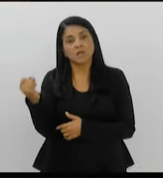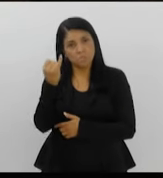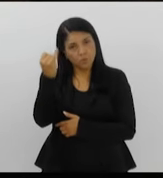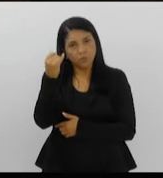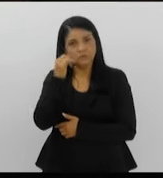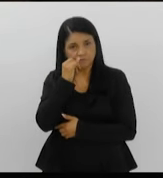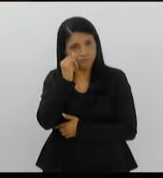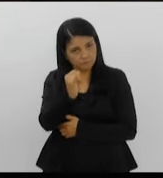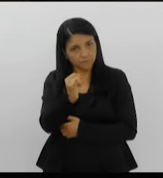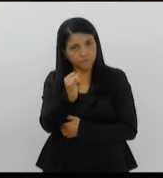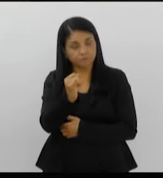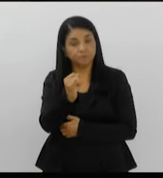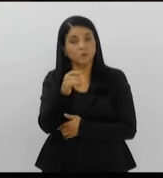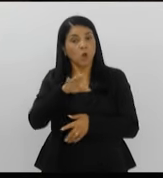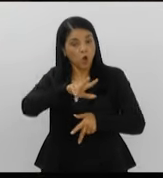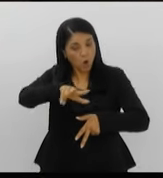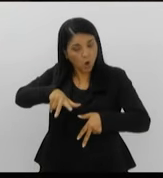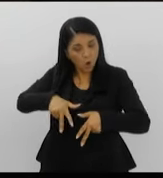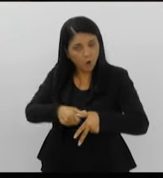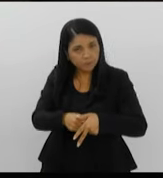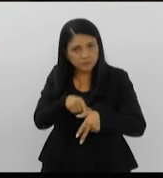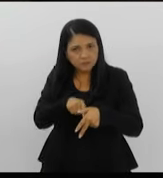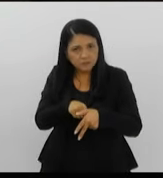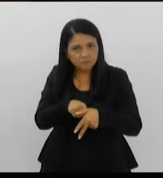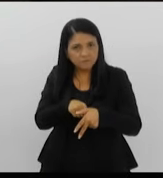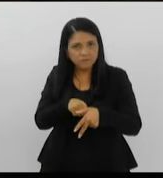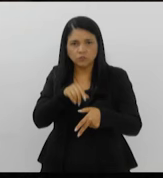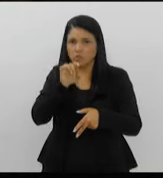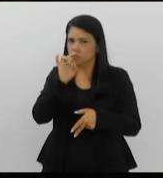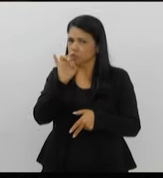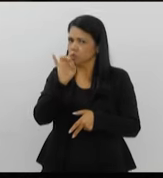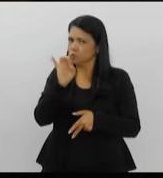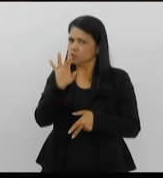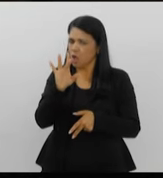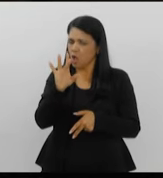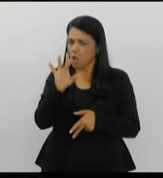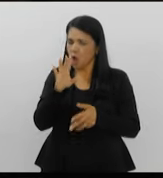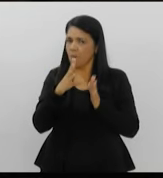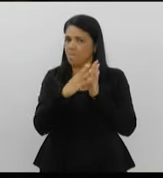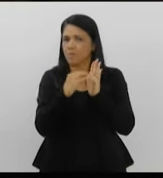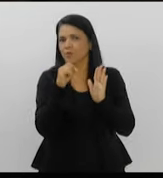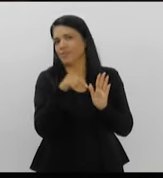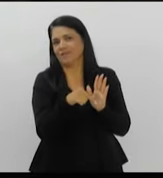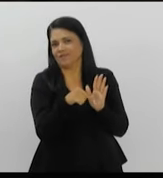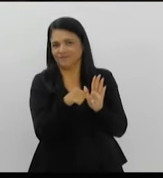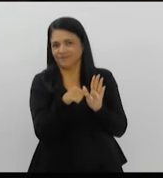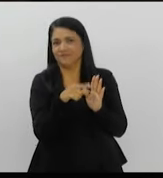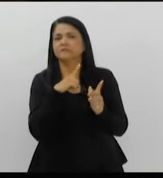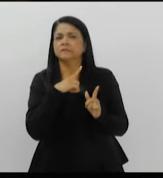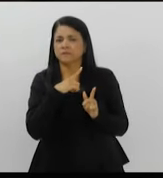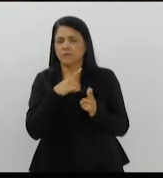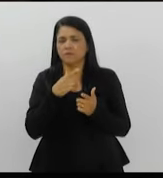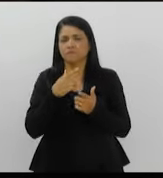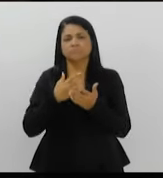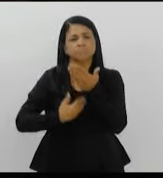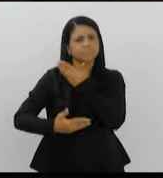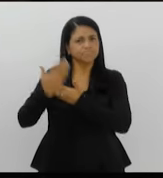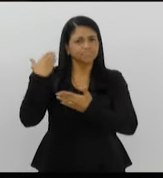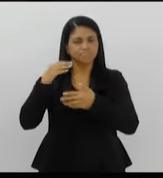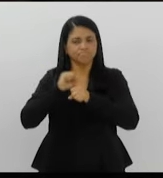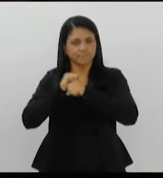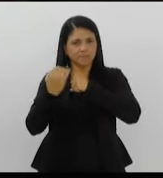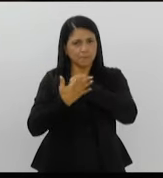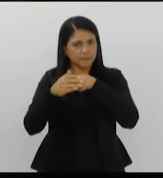também que corrupção não é exclusividade desse modelo. A gente teve casos de desvio na